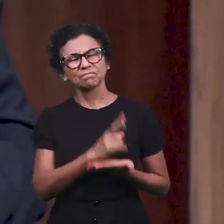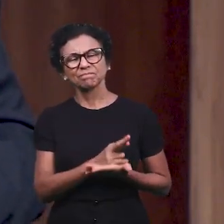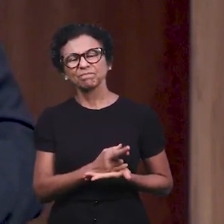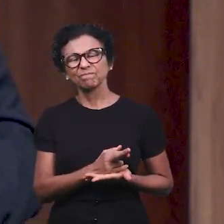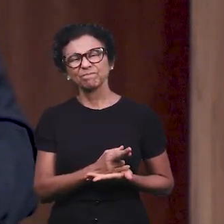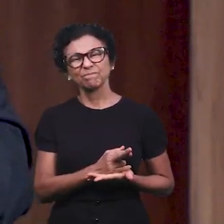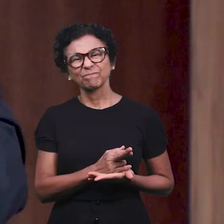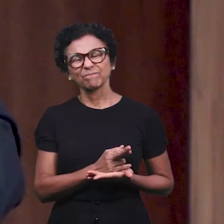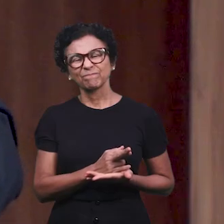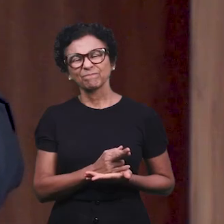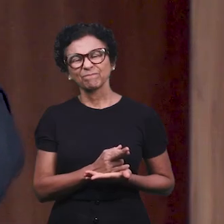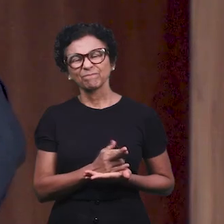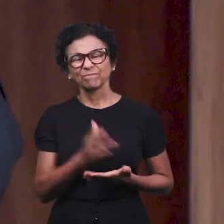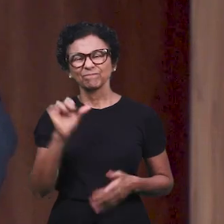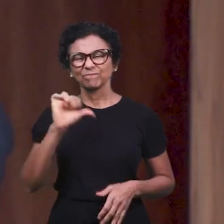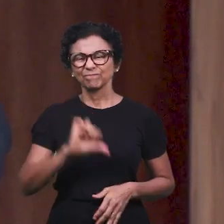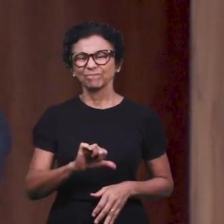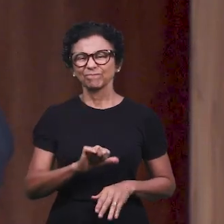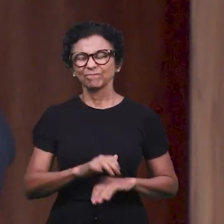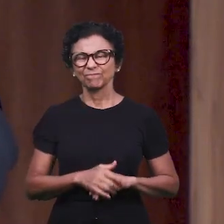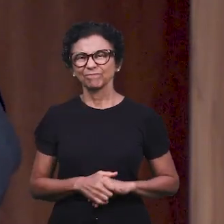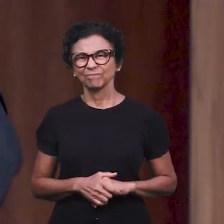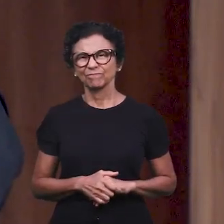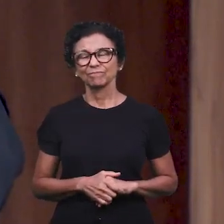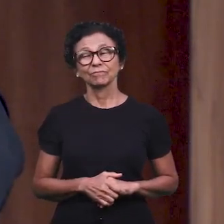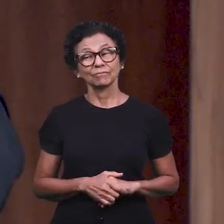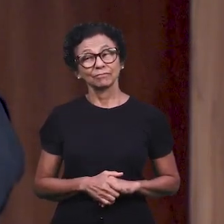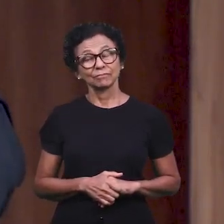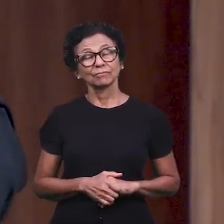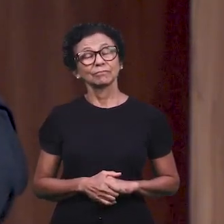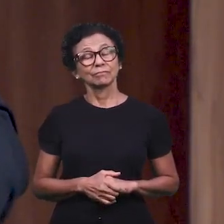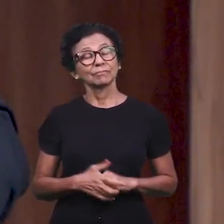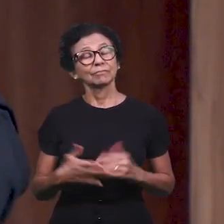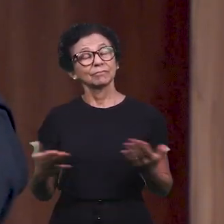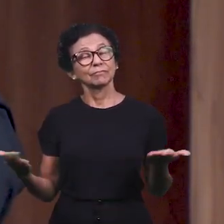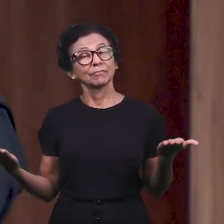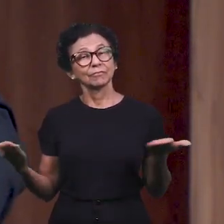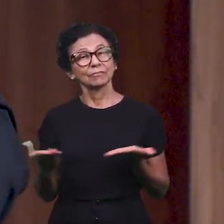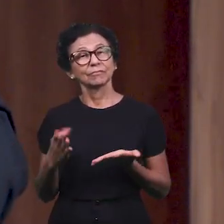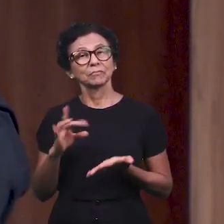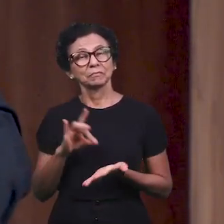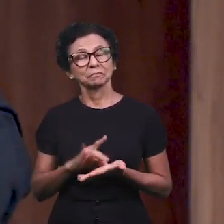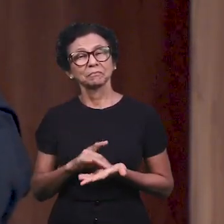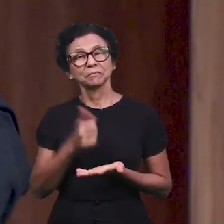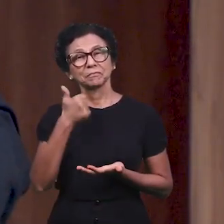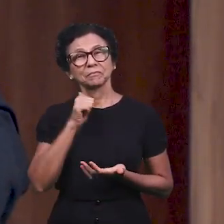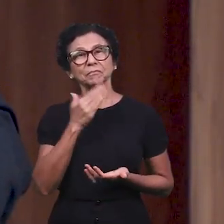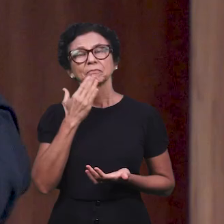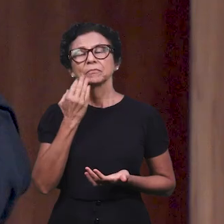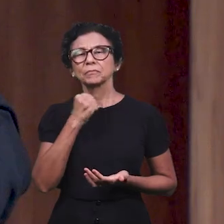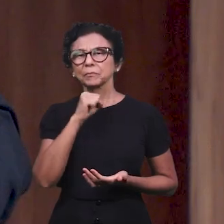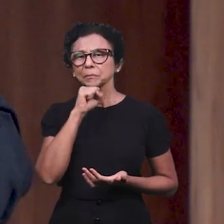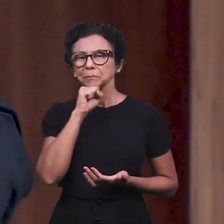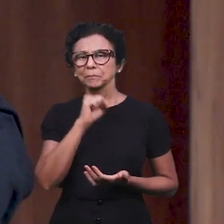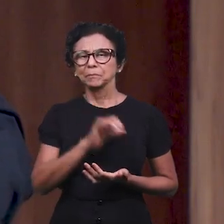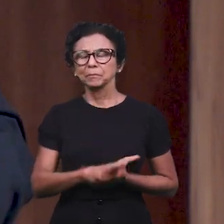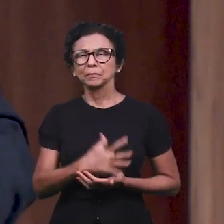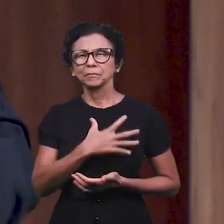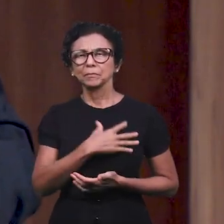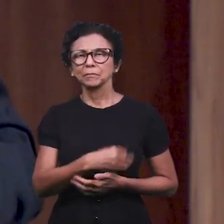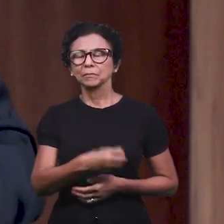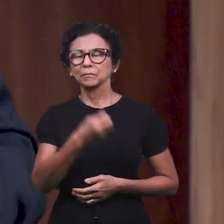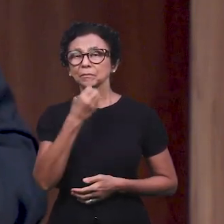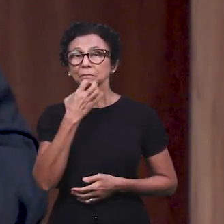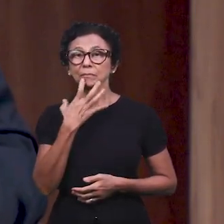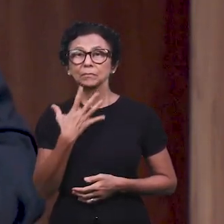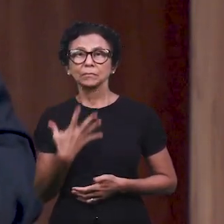tem pais hoje que não estão colhendo frutos na velhice. Tem pais que estão sendo, na velhice, são abandonados pelos filhos.